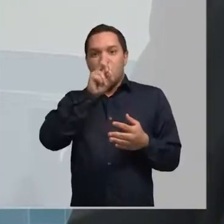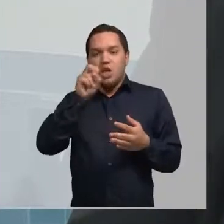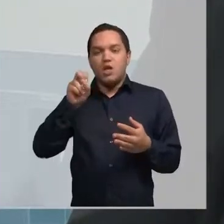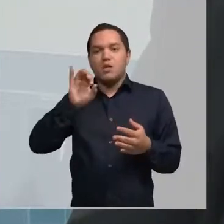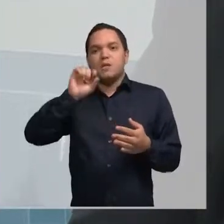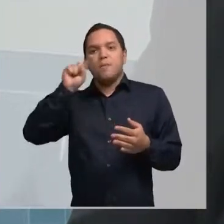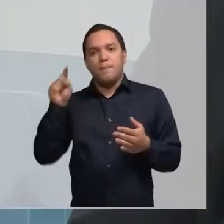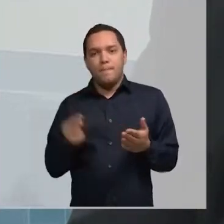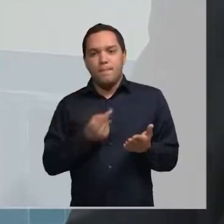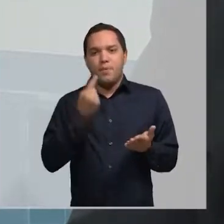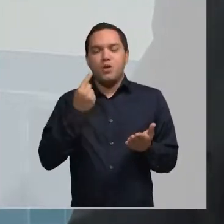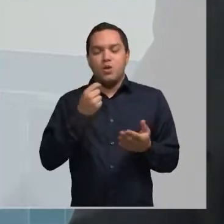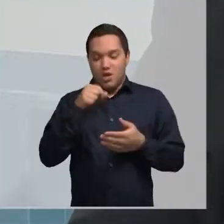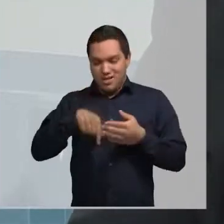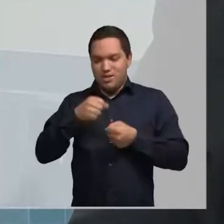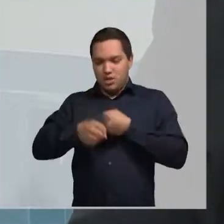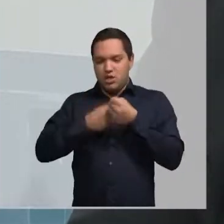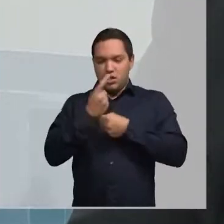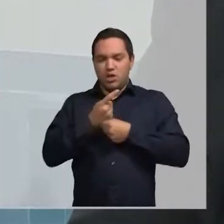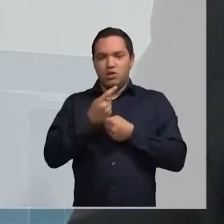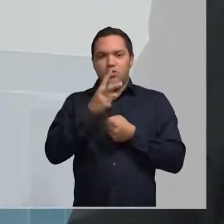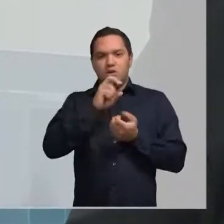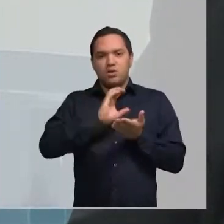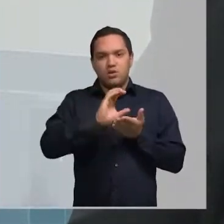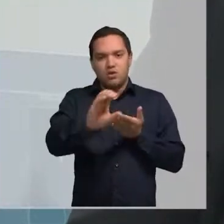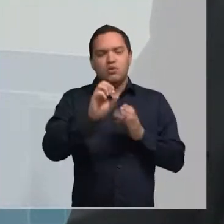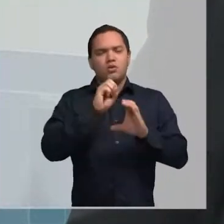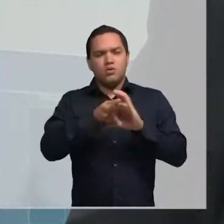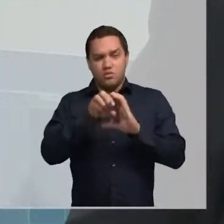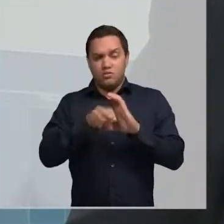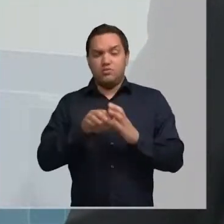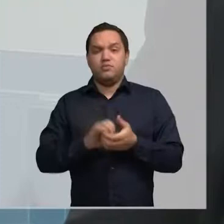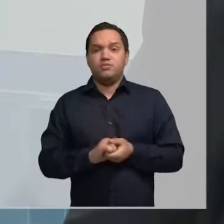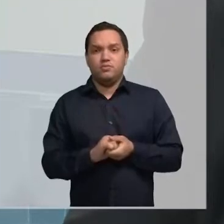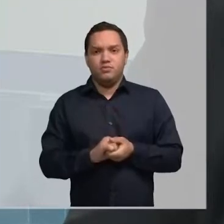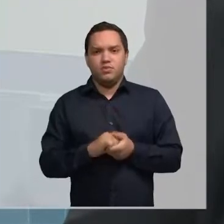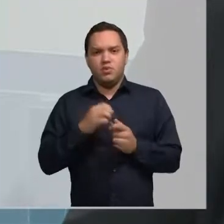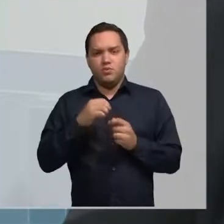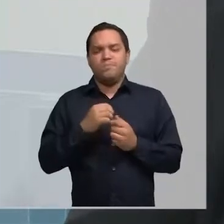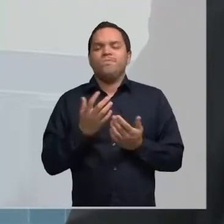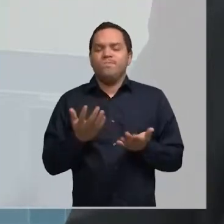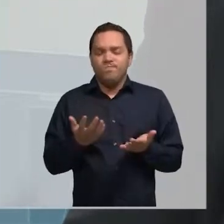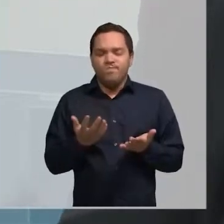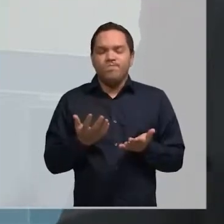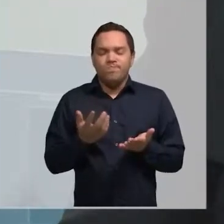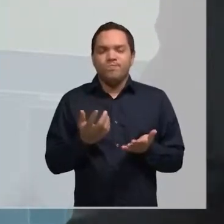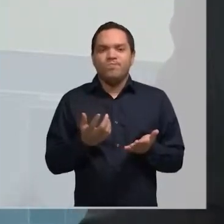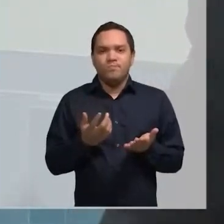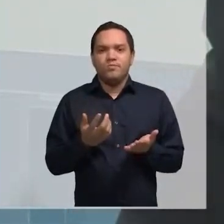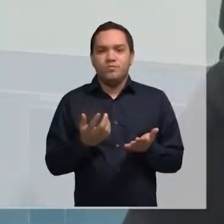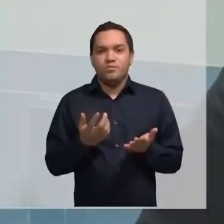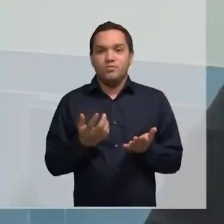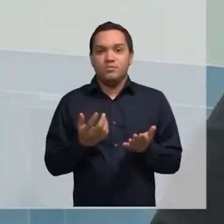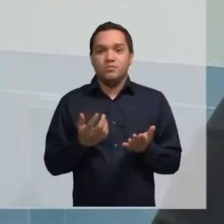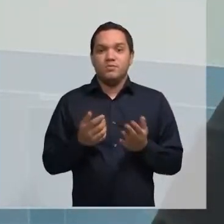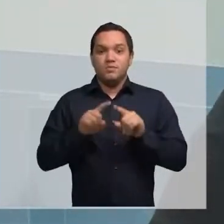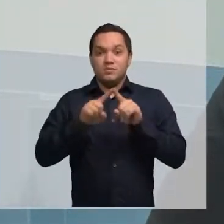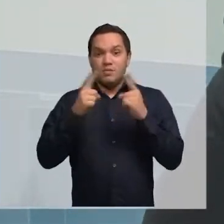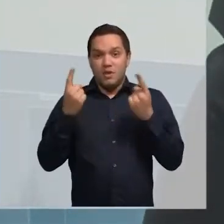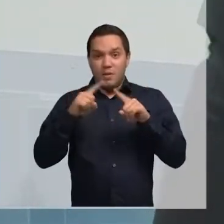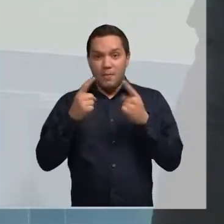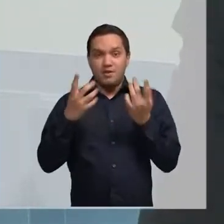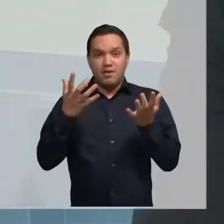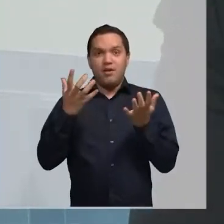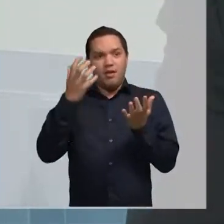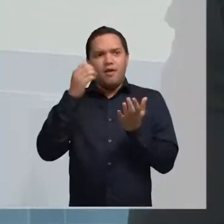milhões nesse ano, 2018, para essa empresa. É isso mesmo, quase meio bilhão. Esse que eles querem destruir, tentaram tirar 2 vezes.